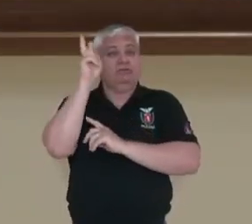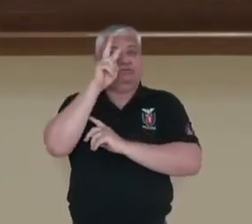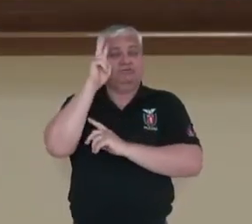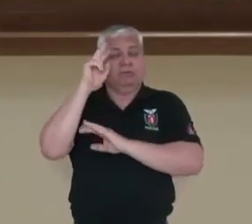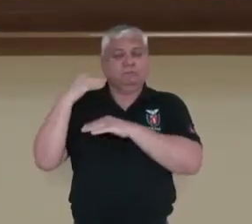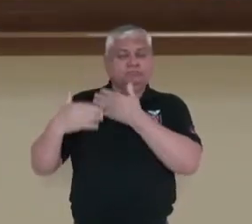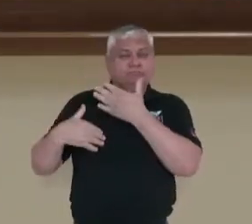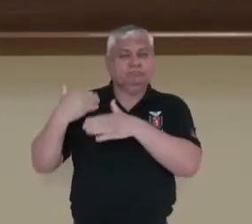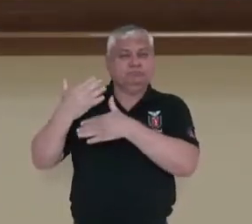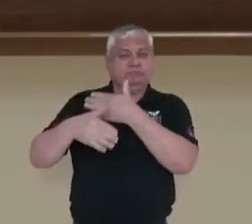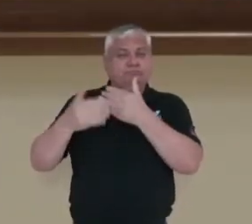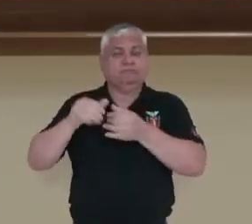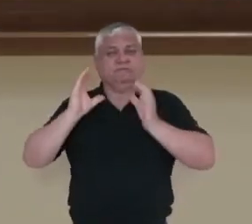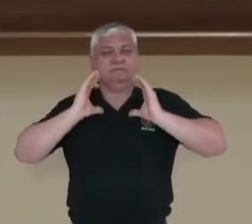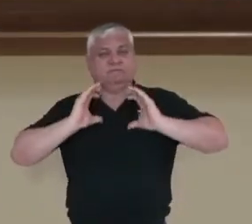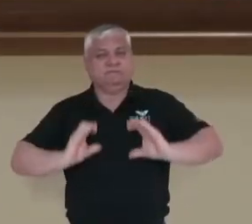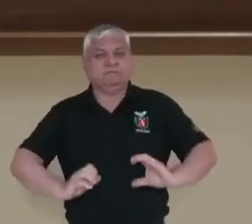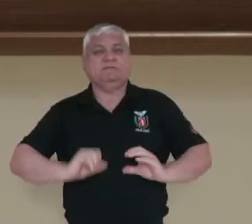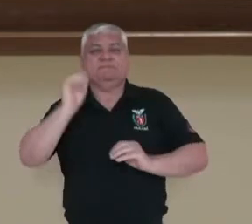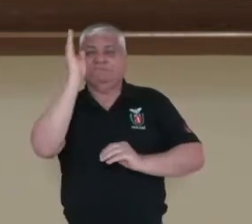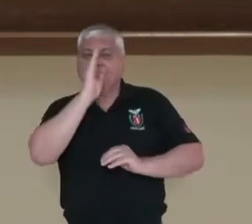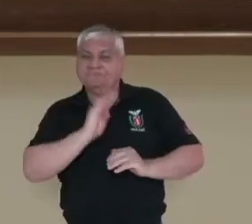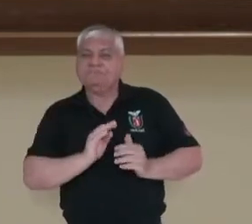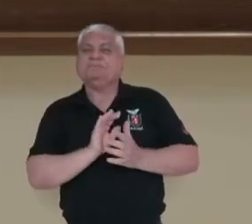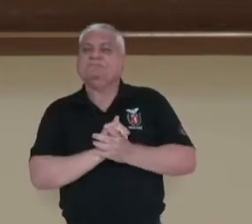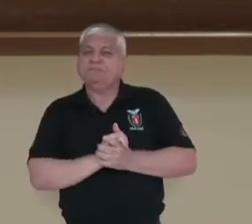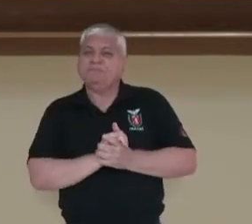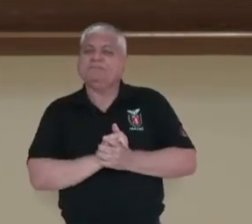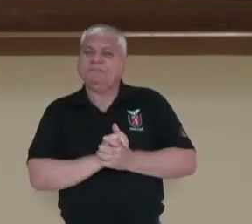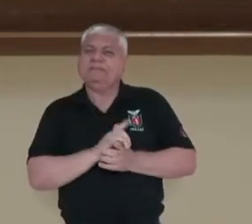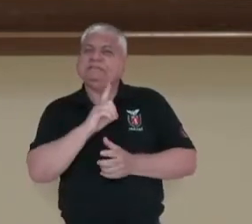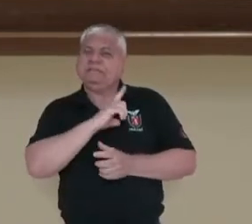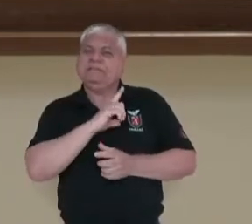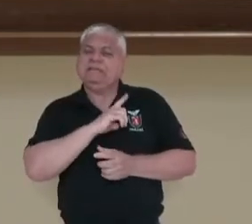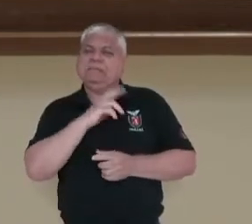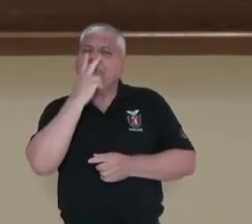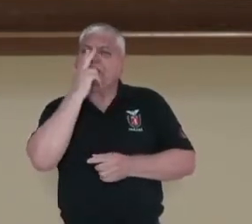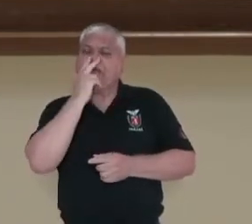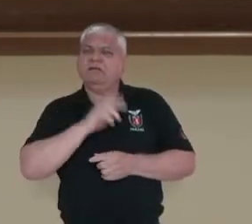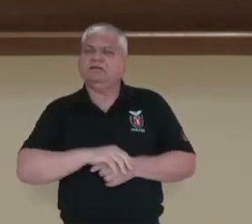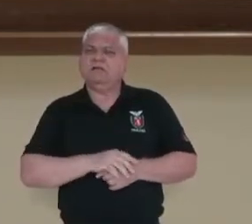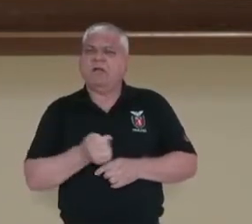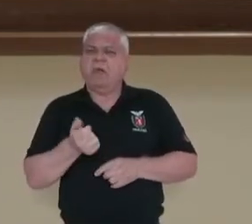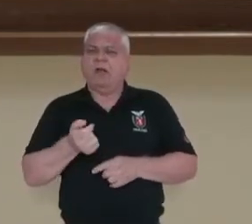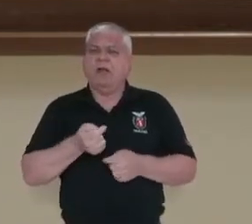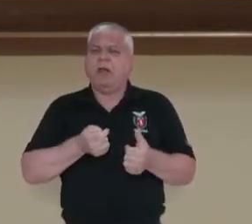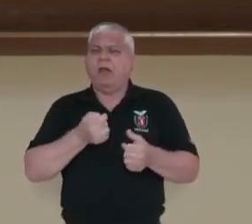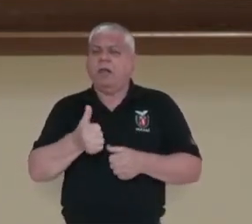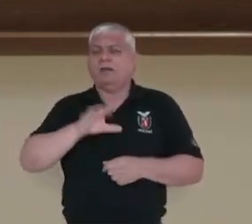da cidadania no Brasil, em relação a algumas inversões desses direitos no Brasil.